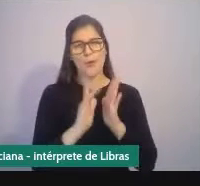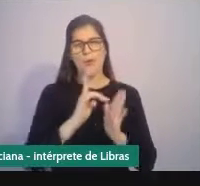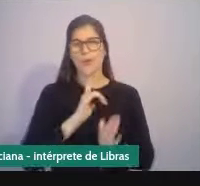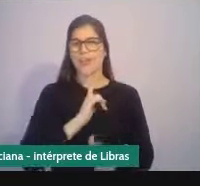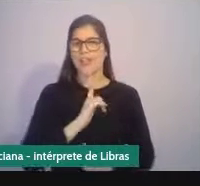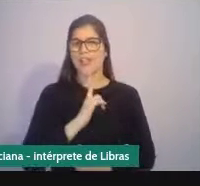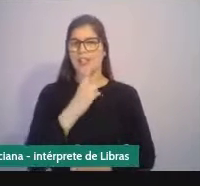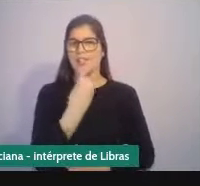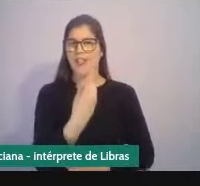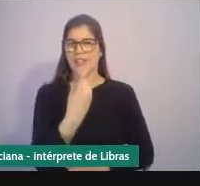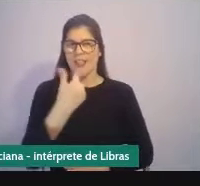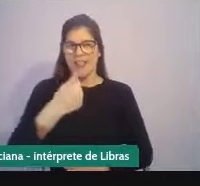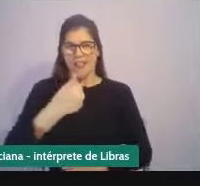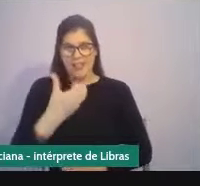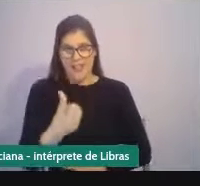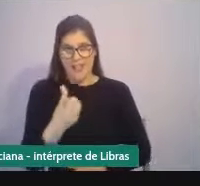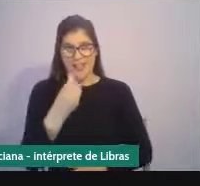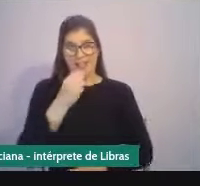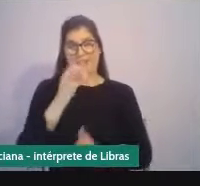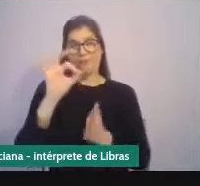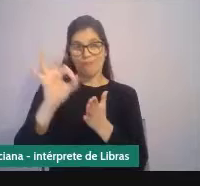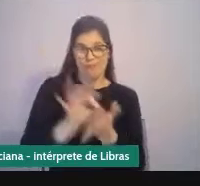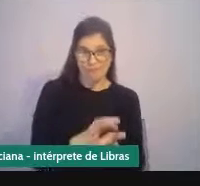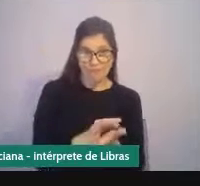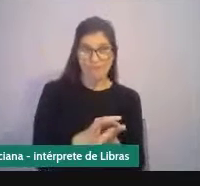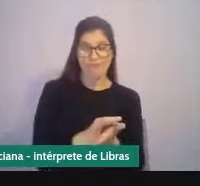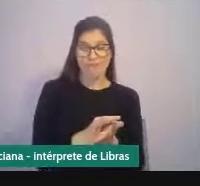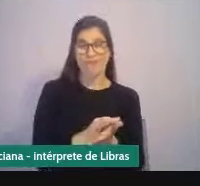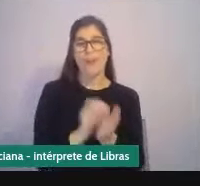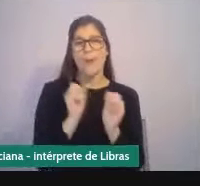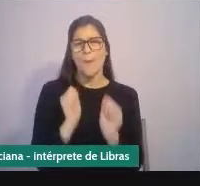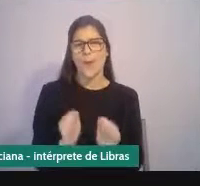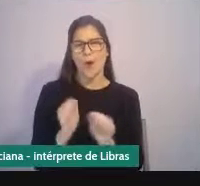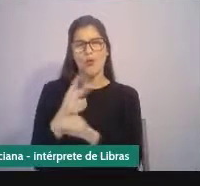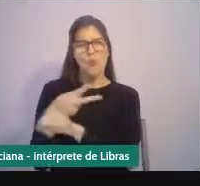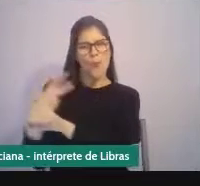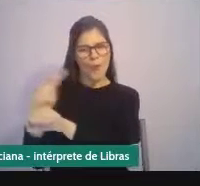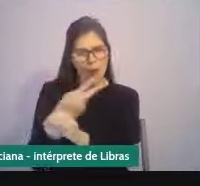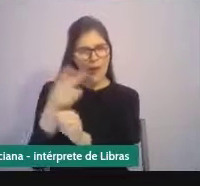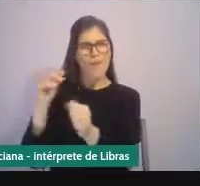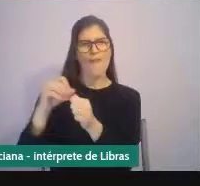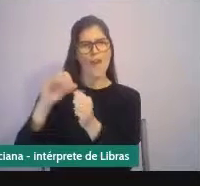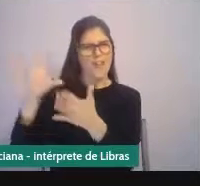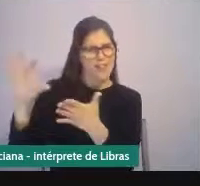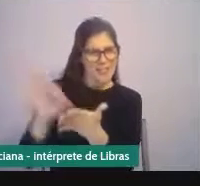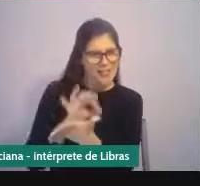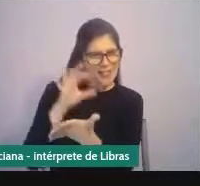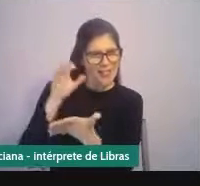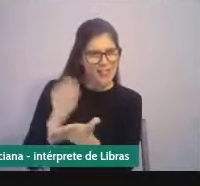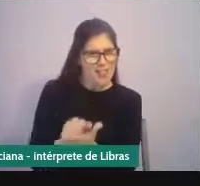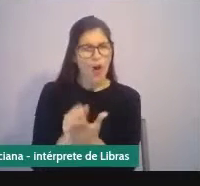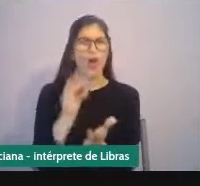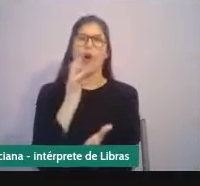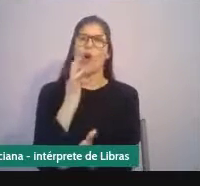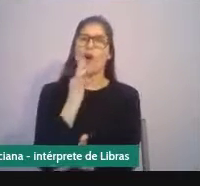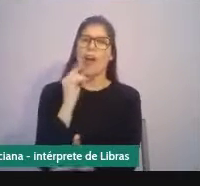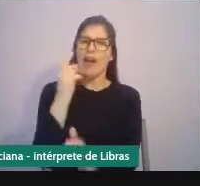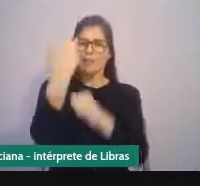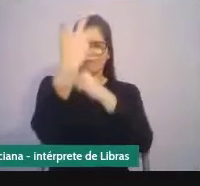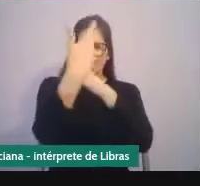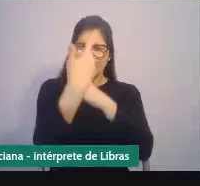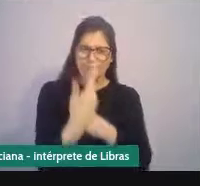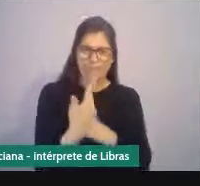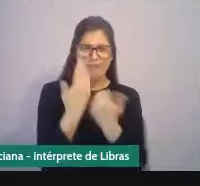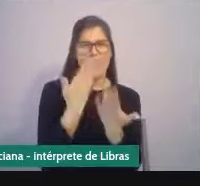quando nós fizemos esse print. Convido a procurarem e também a se inscreverem e conhecerem as videoaulas, os